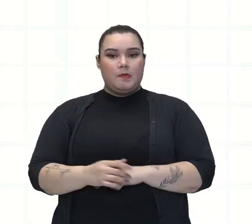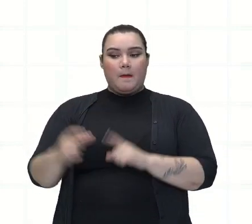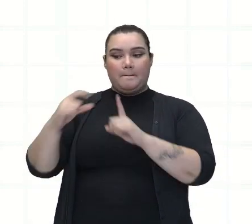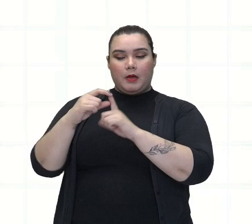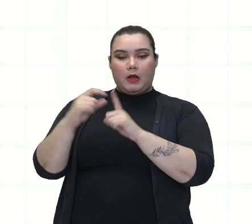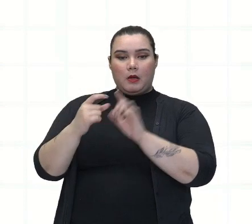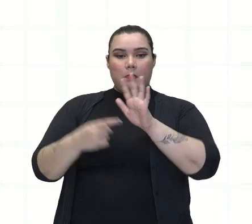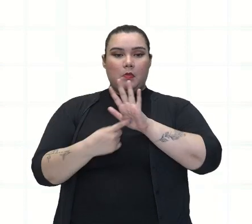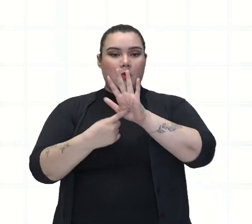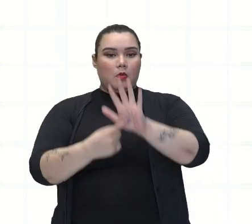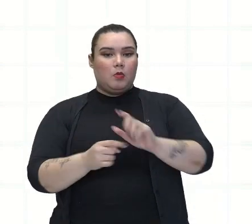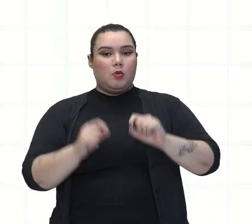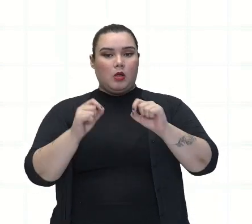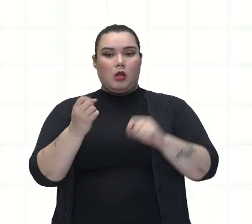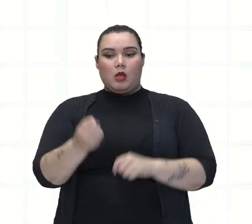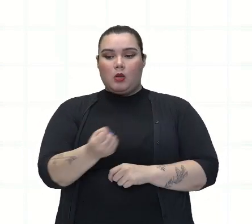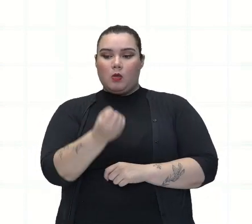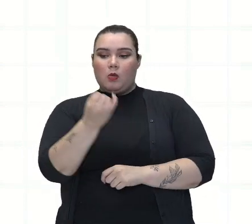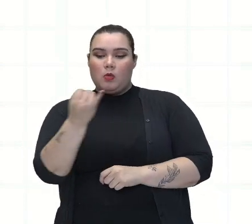indicam contagem,